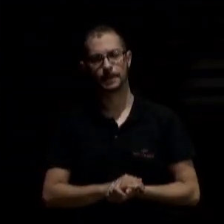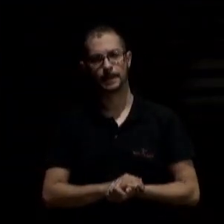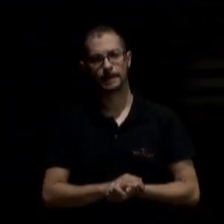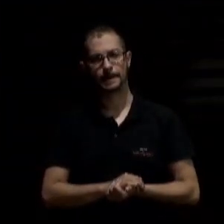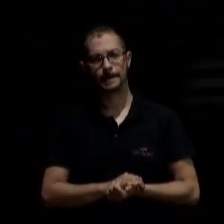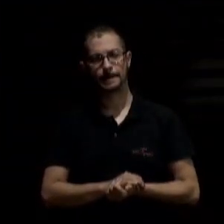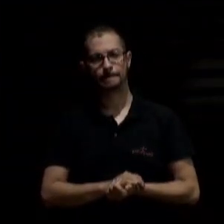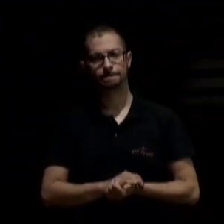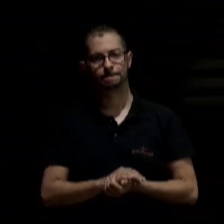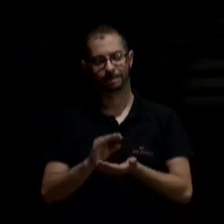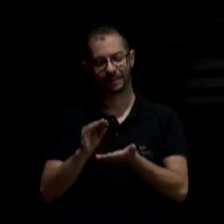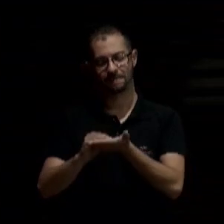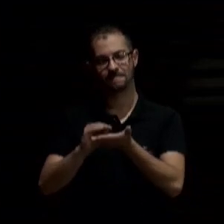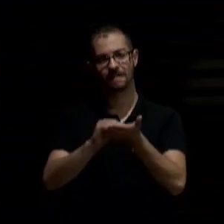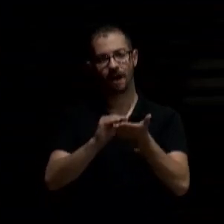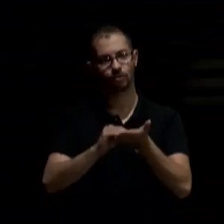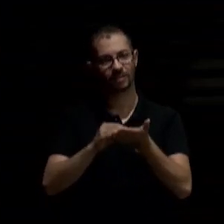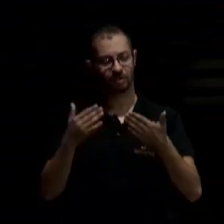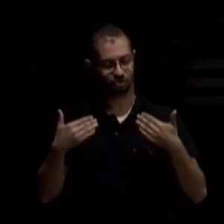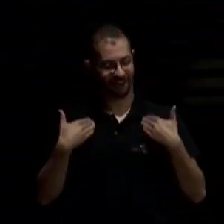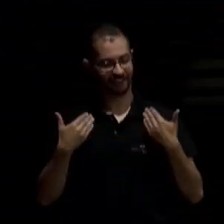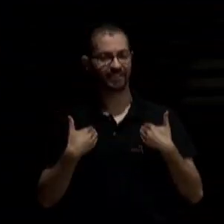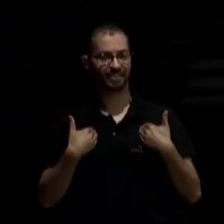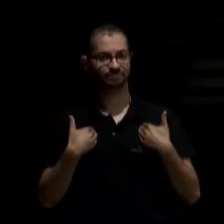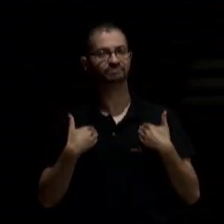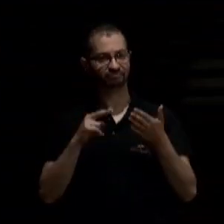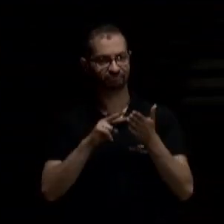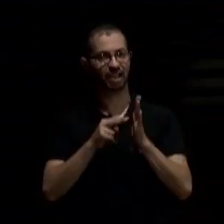Falta de alegria é pecado.